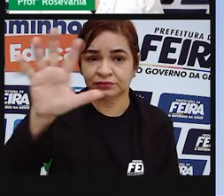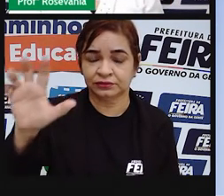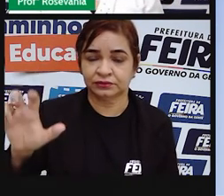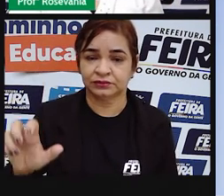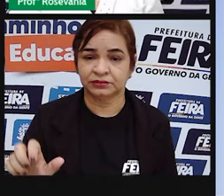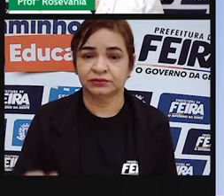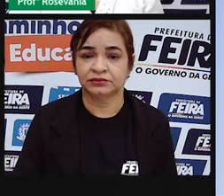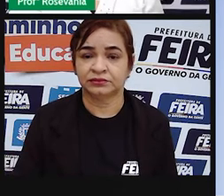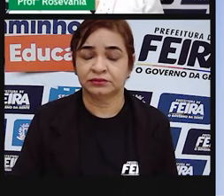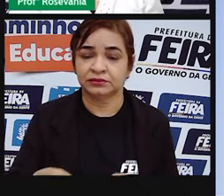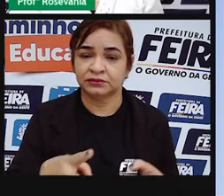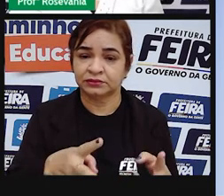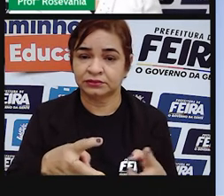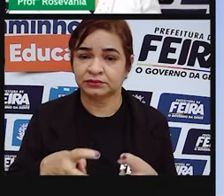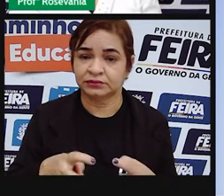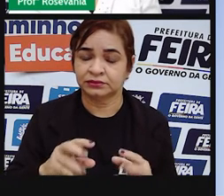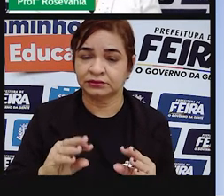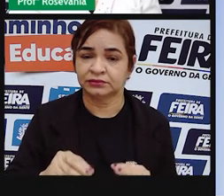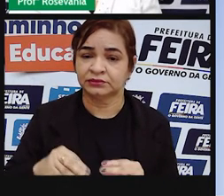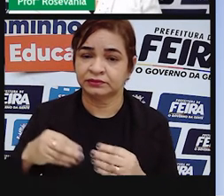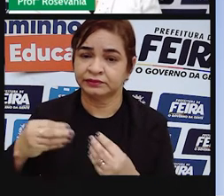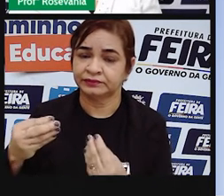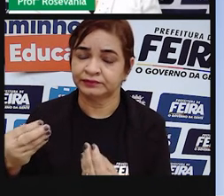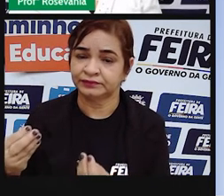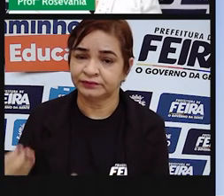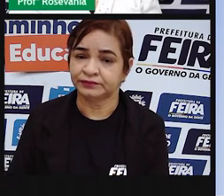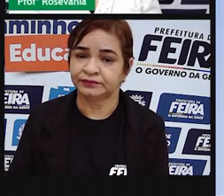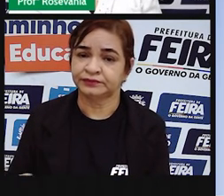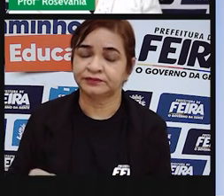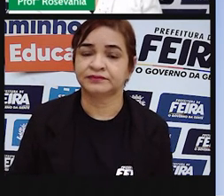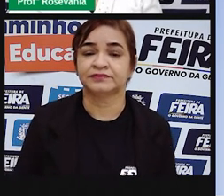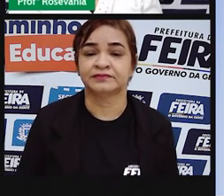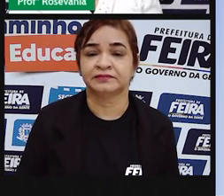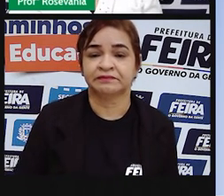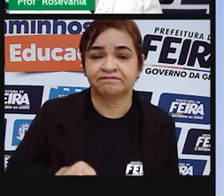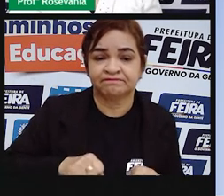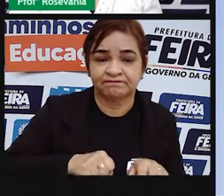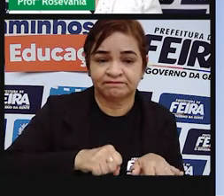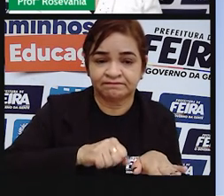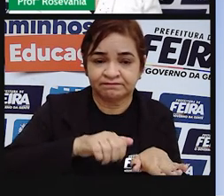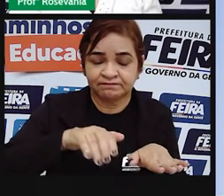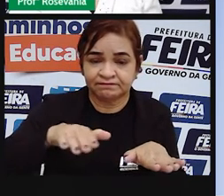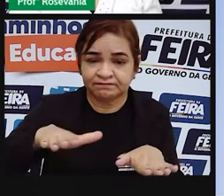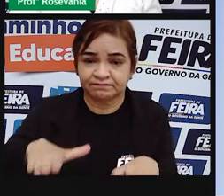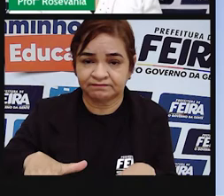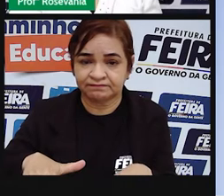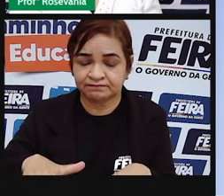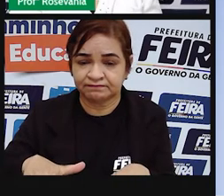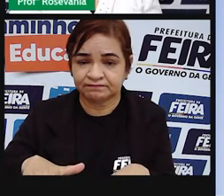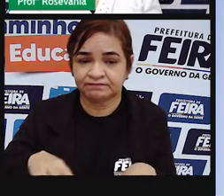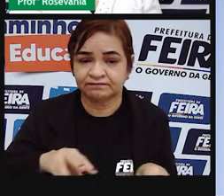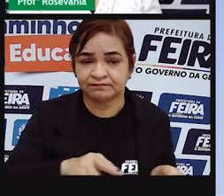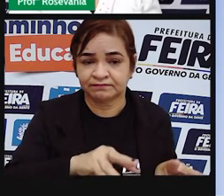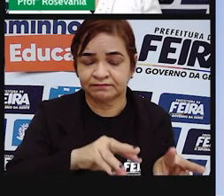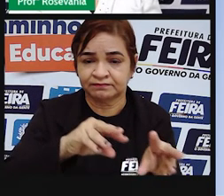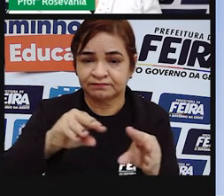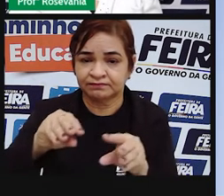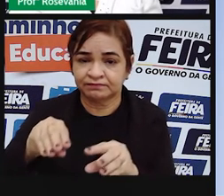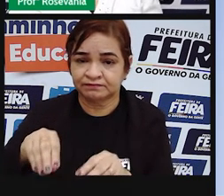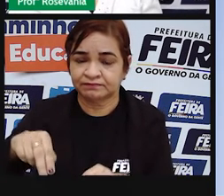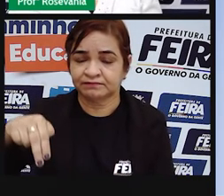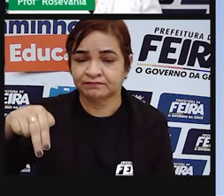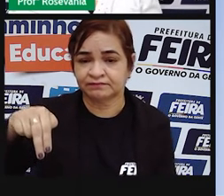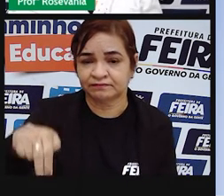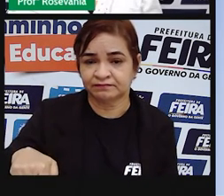a gente viu que logo depois que veio aqui, nós tivemos as drogas do sertão, que jogou o pessoal para vir também do